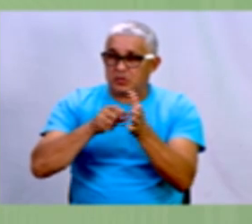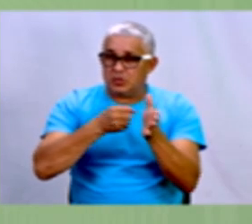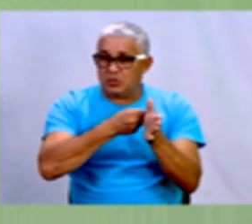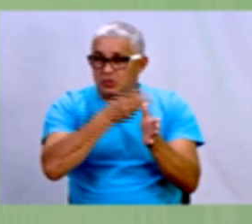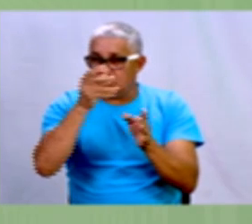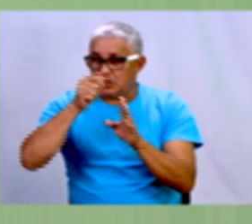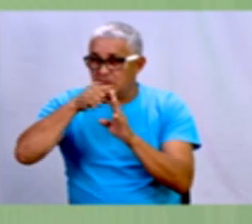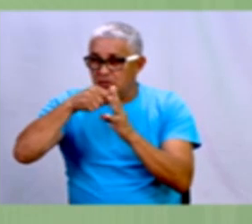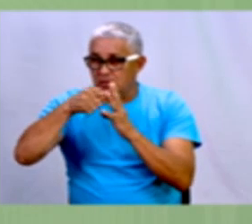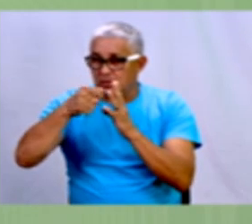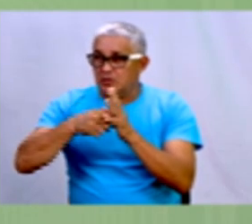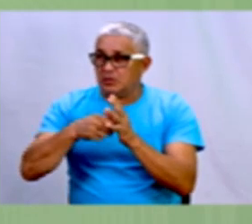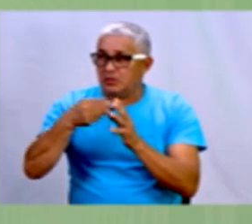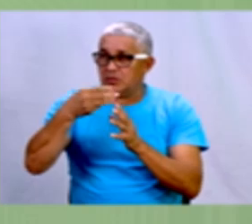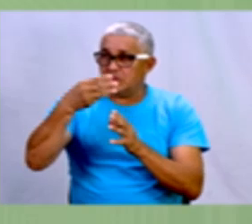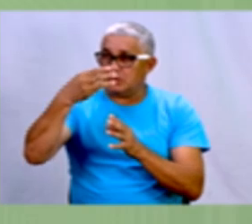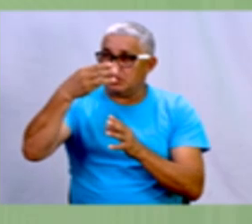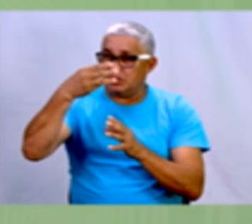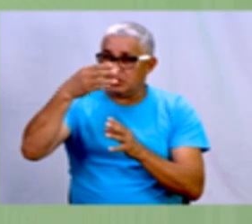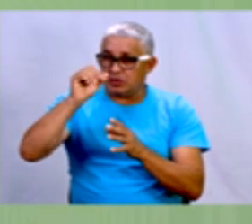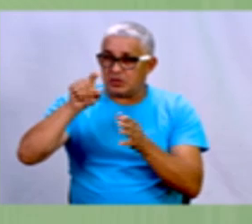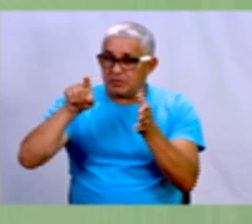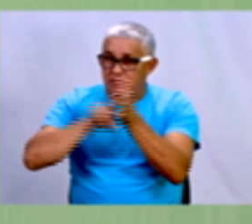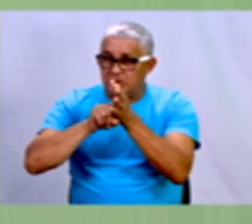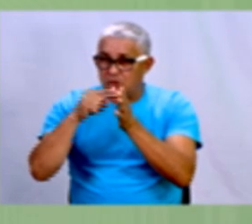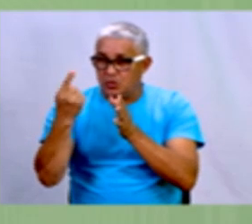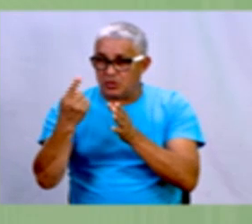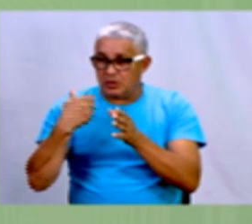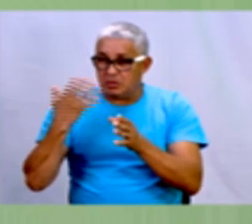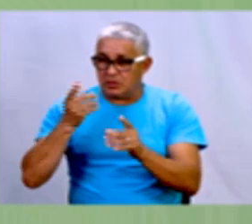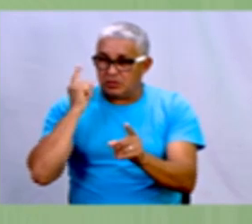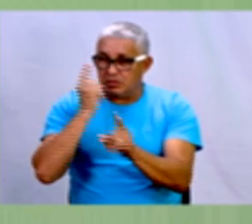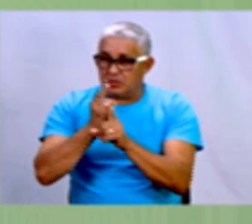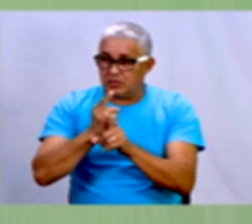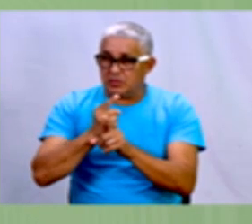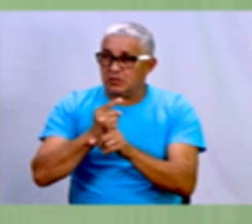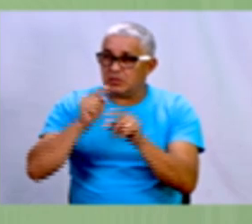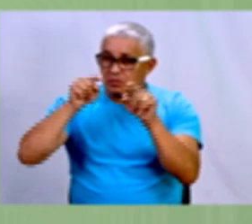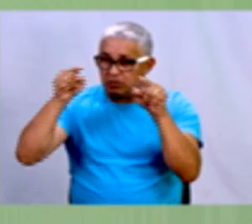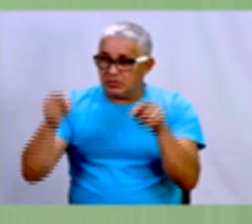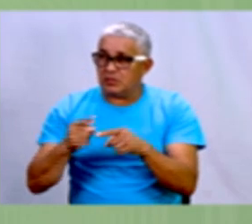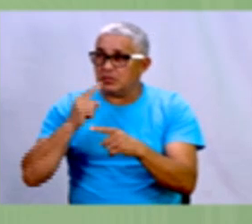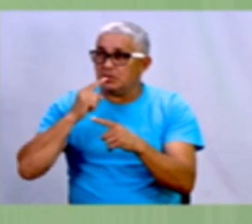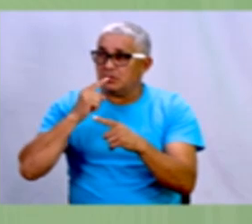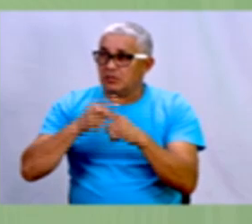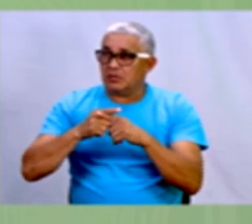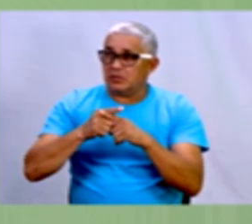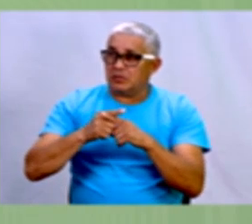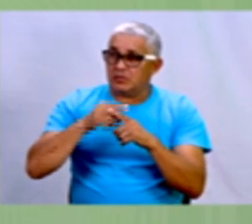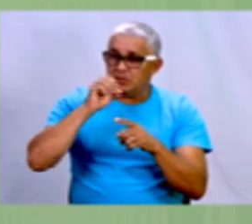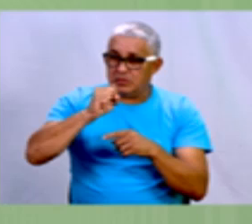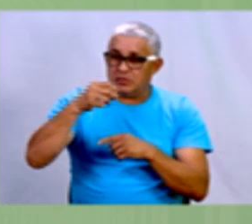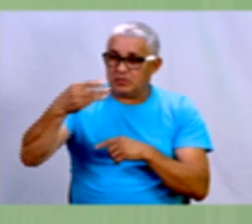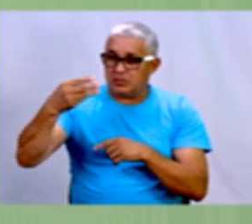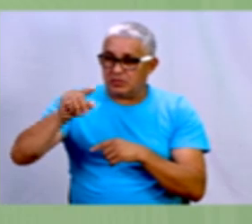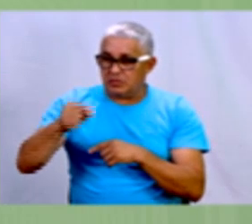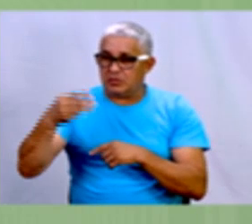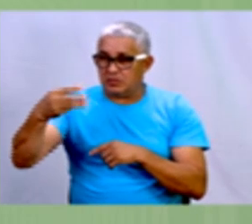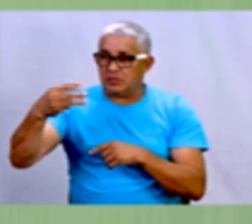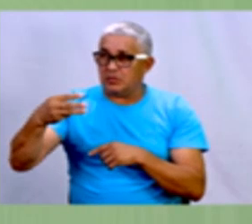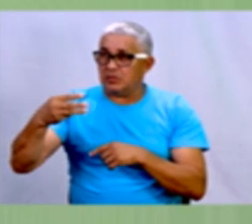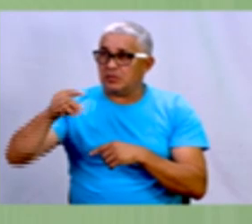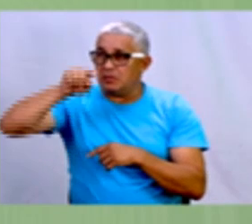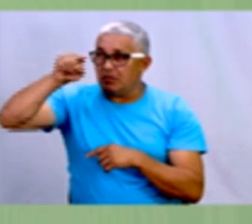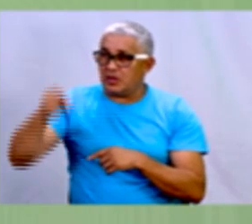menos 1, que é o meu 30, né, que é o que eu quero descobrir, menos 1, vezes a amortização de novo,